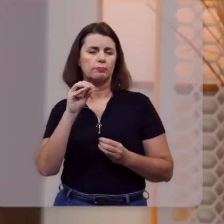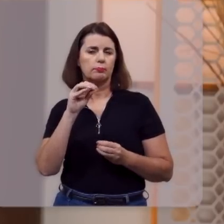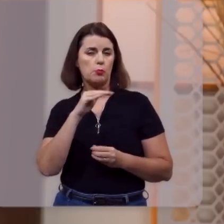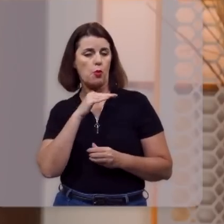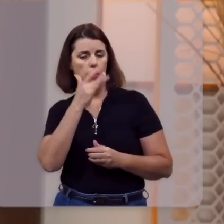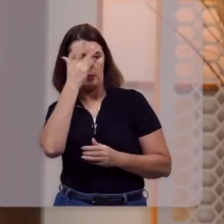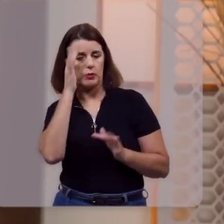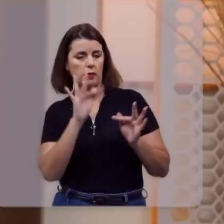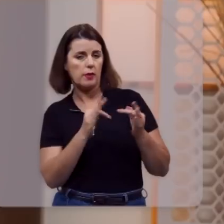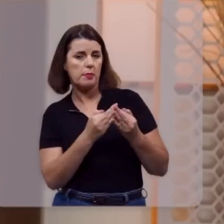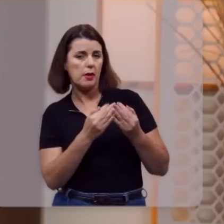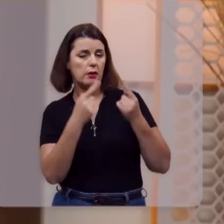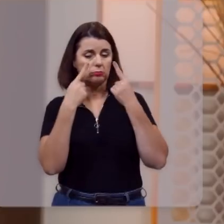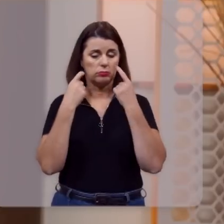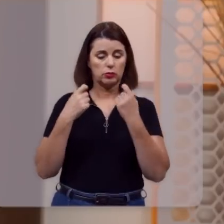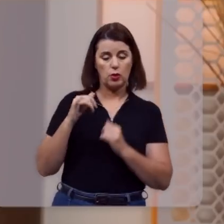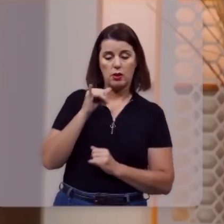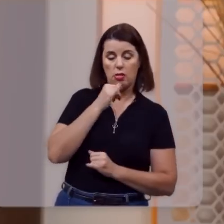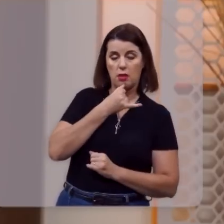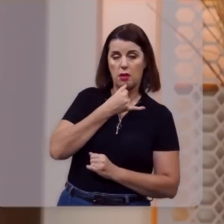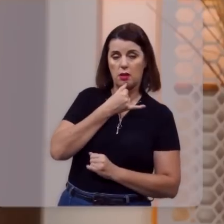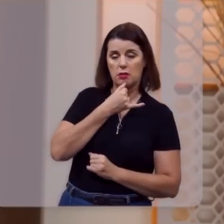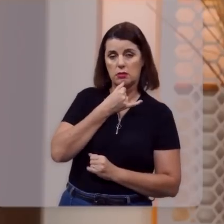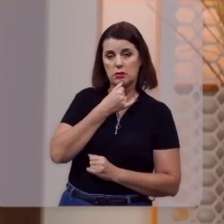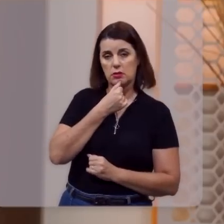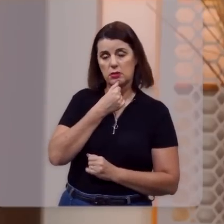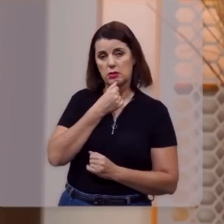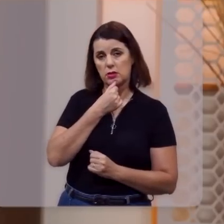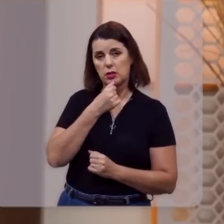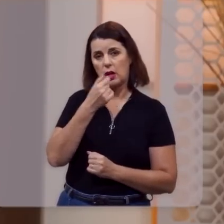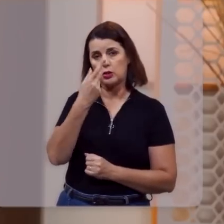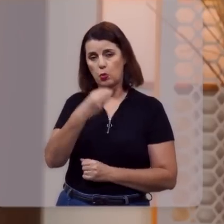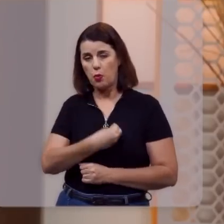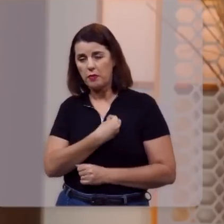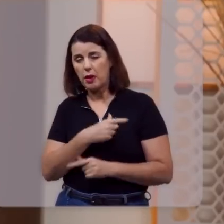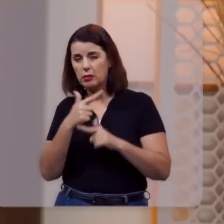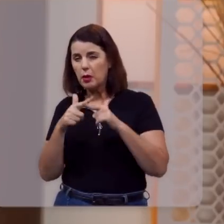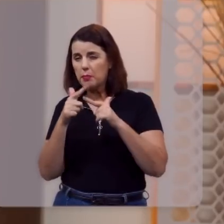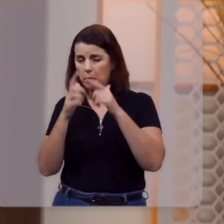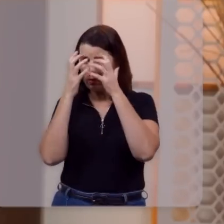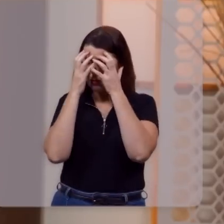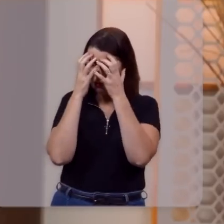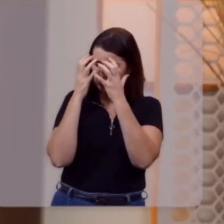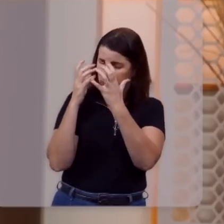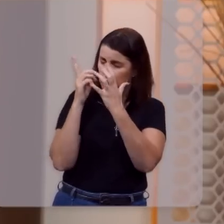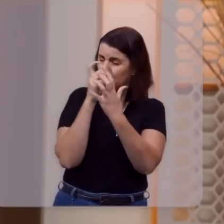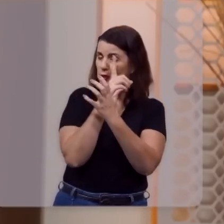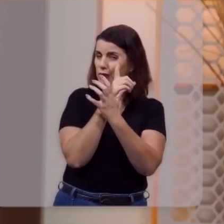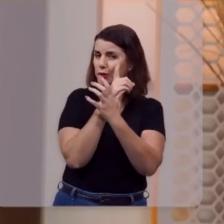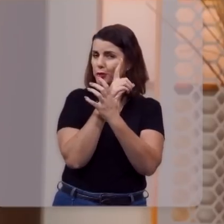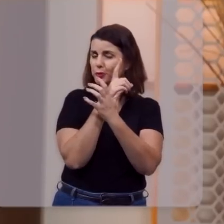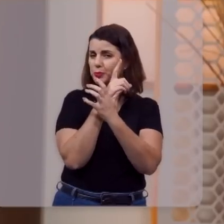rosto. Talvez você está no vale mais escuro da sua jornada.